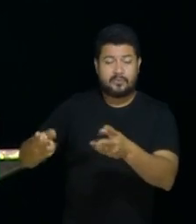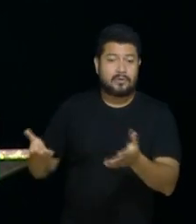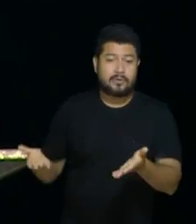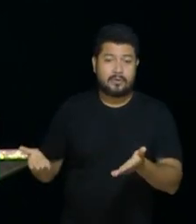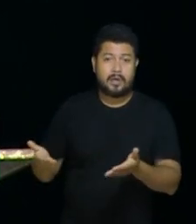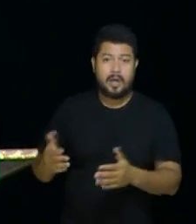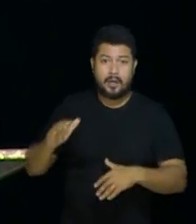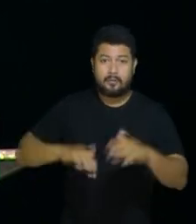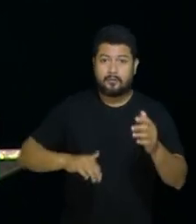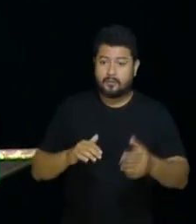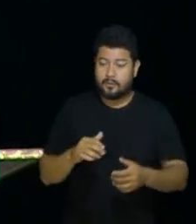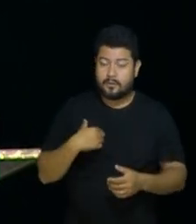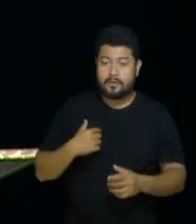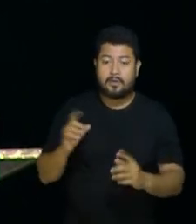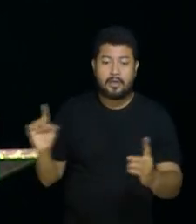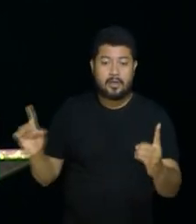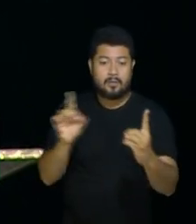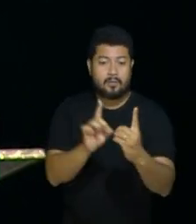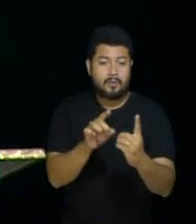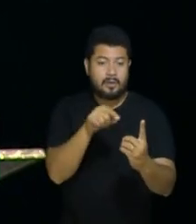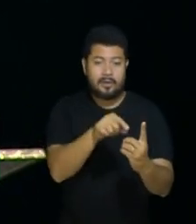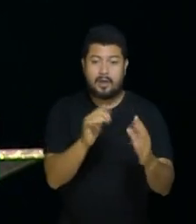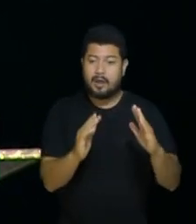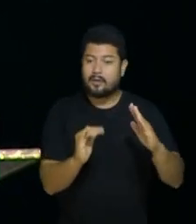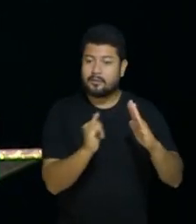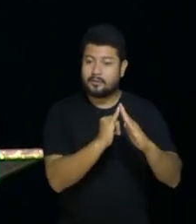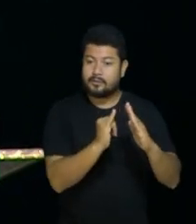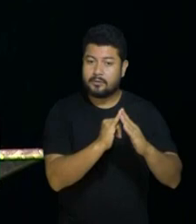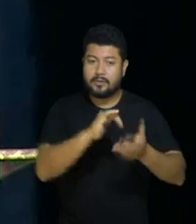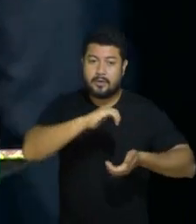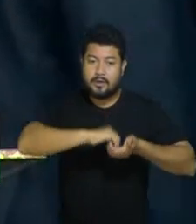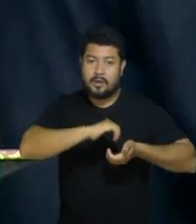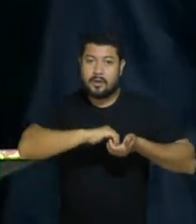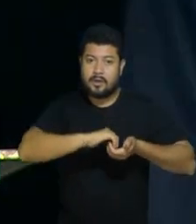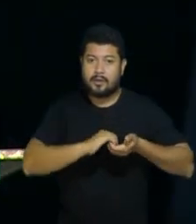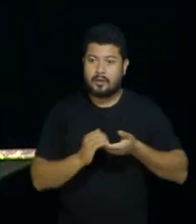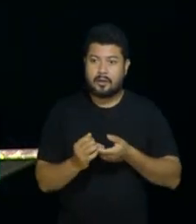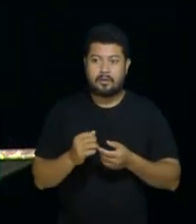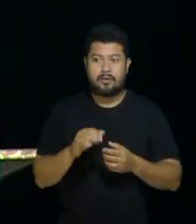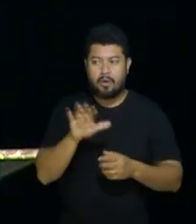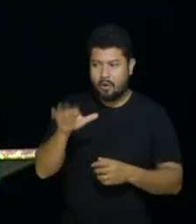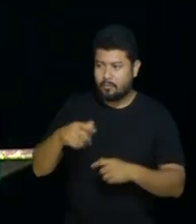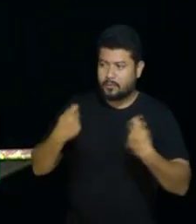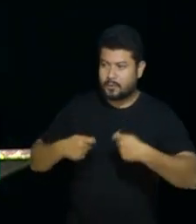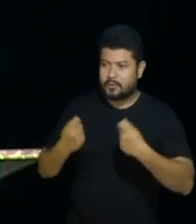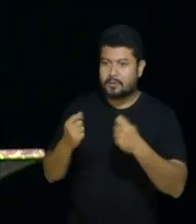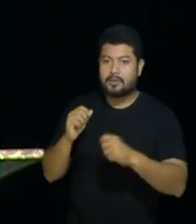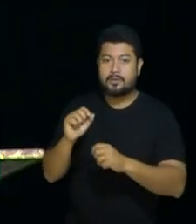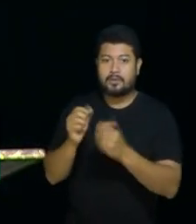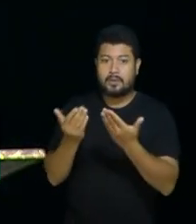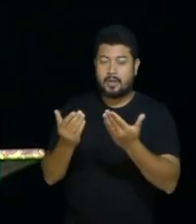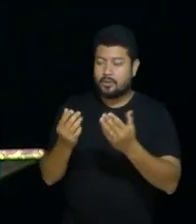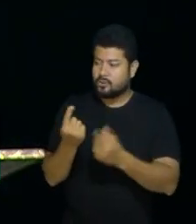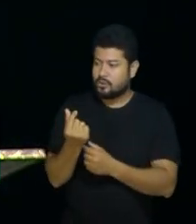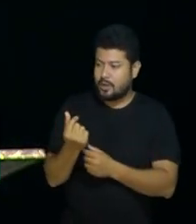Santa Catarina, só mandavam nós preencher um sistema que logo vai sair o recurso,